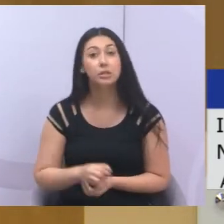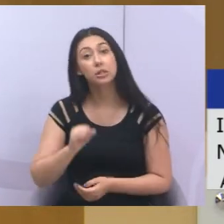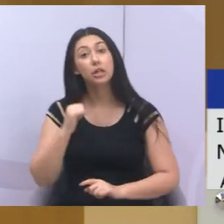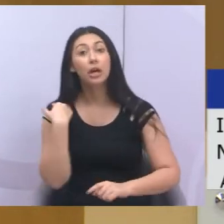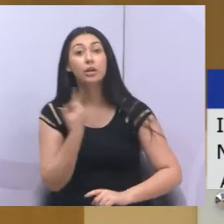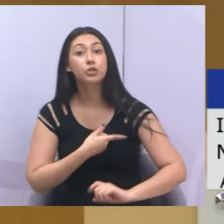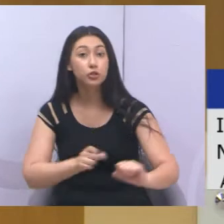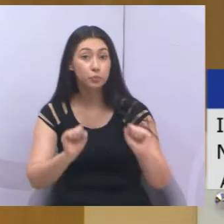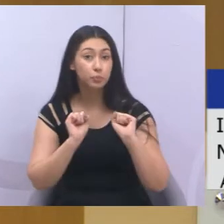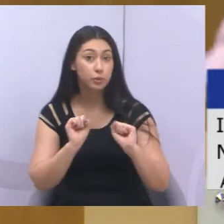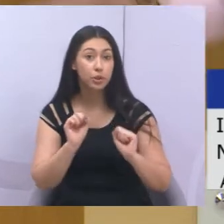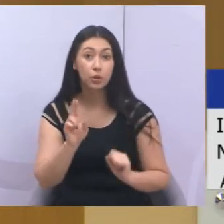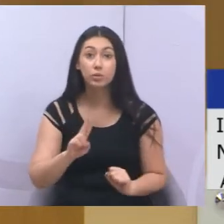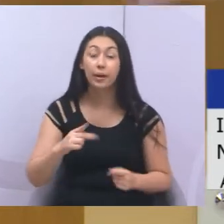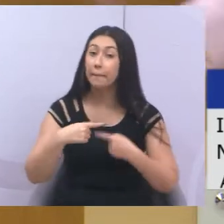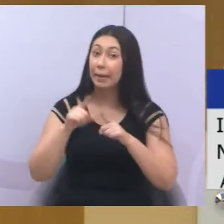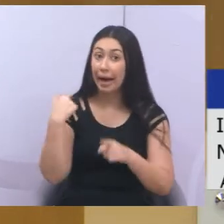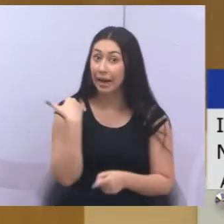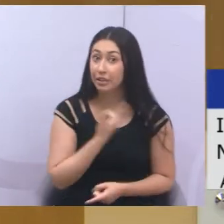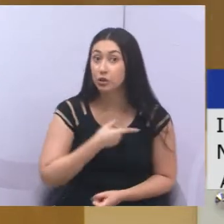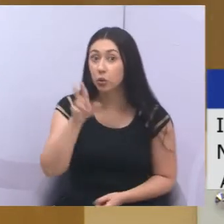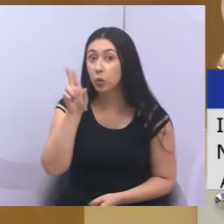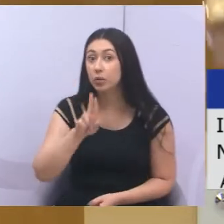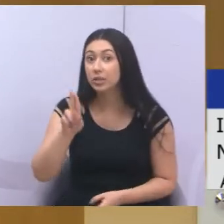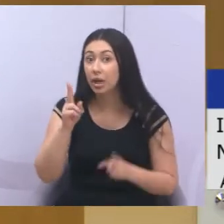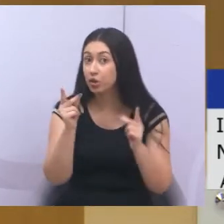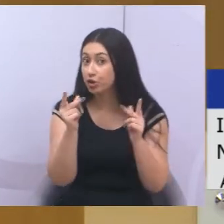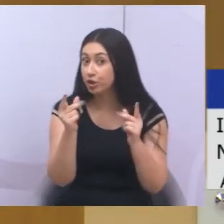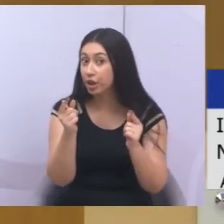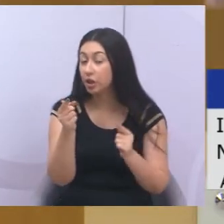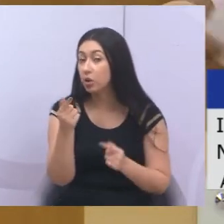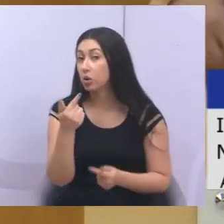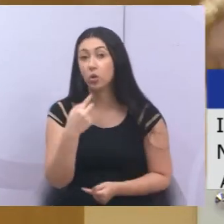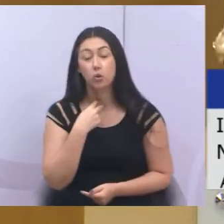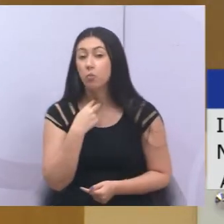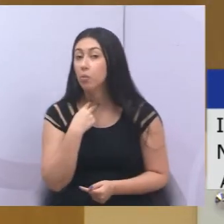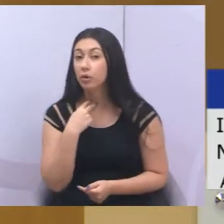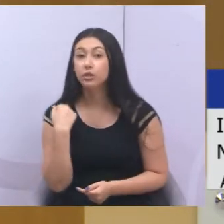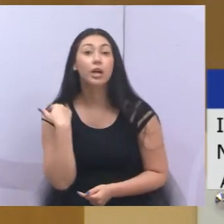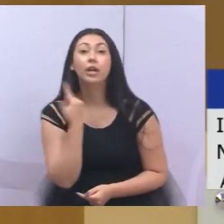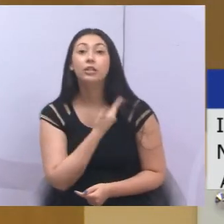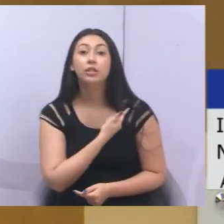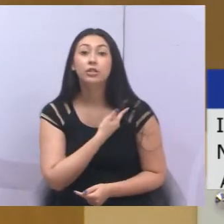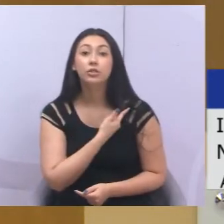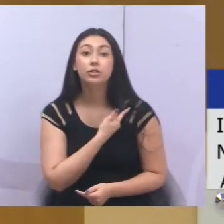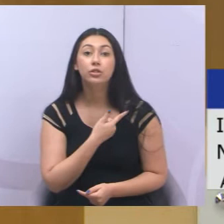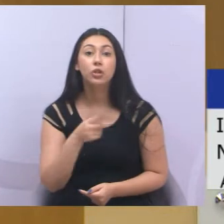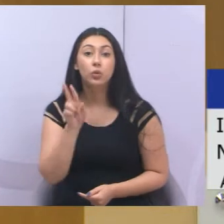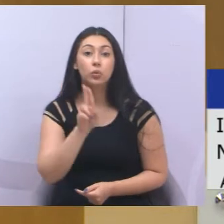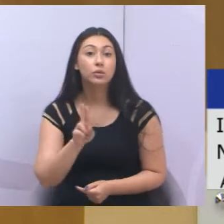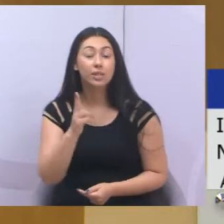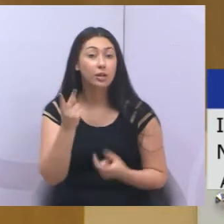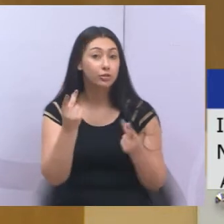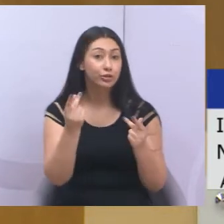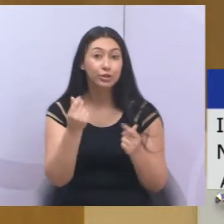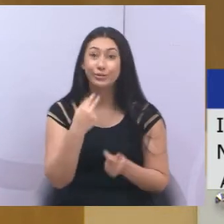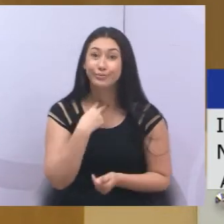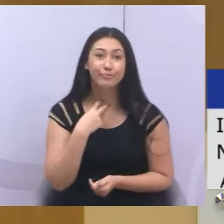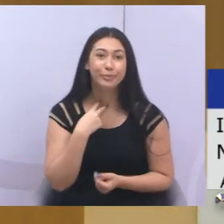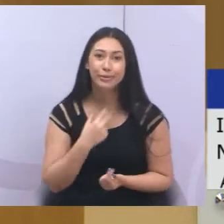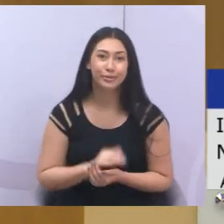pudesse usar o dinheiro público, nós não pode usar dinheiro público, nós não pode fazer projeto aqui que vai fazer do executivo gastar dinheiro da cidade.